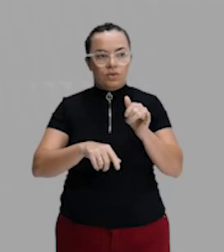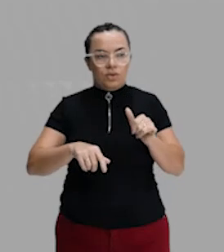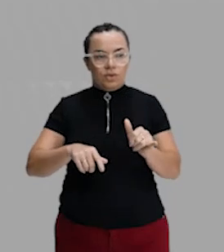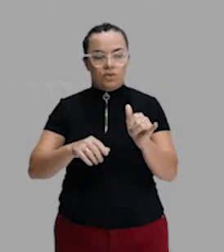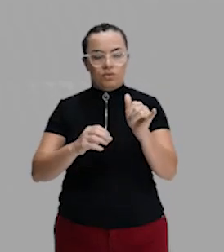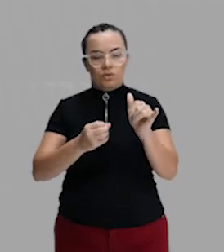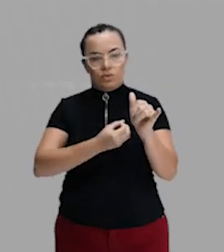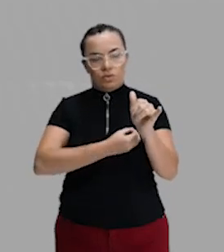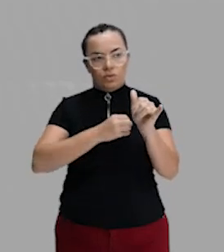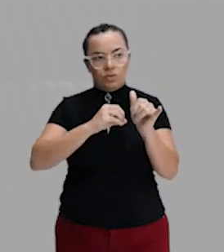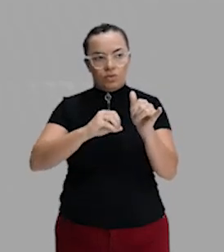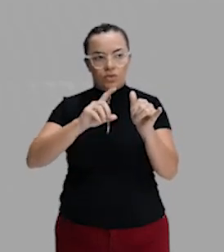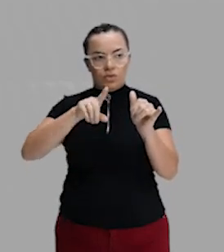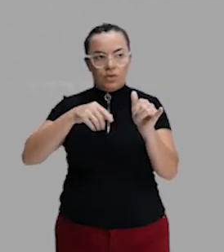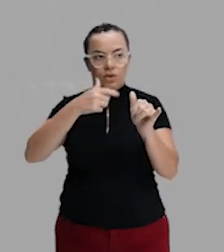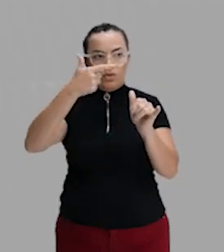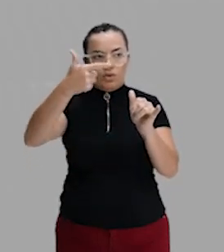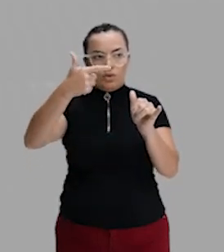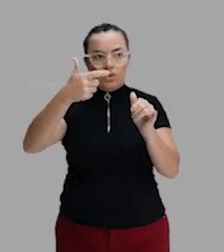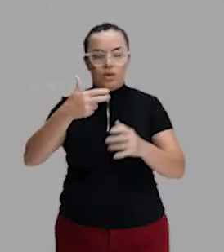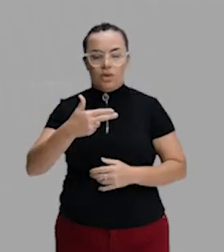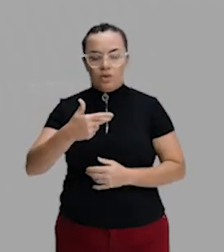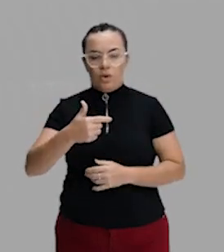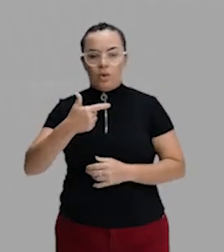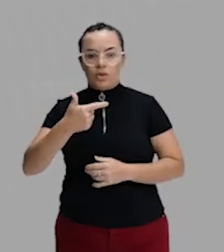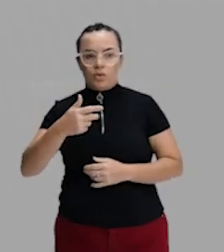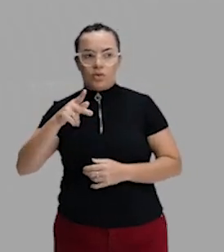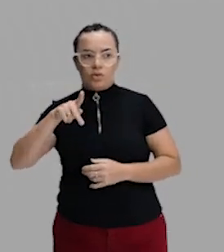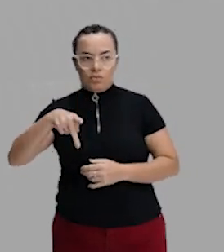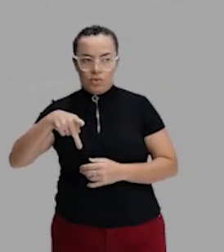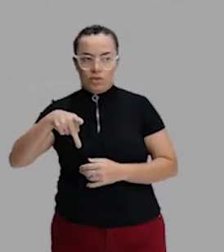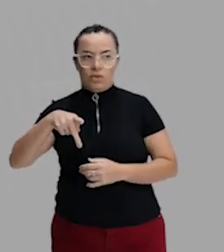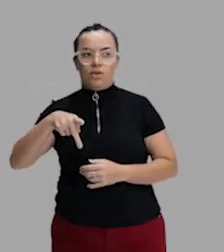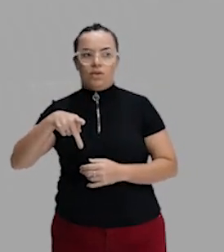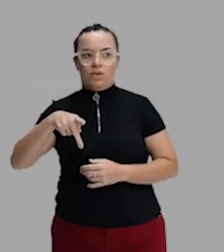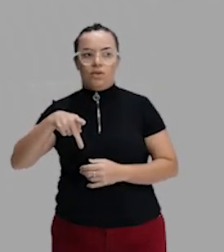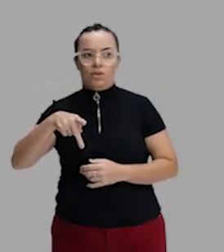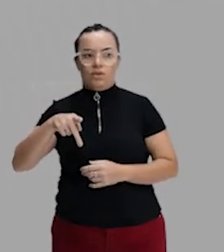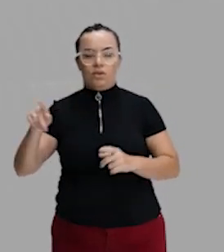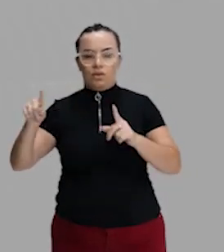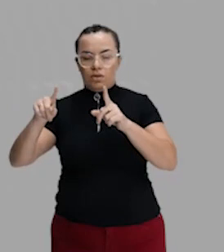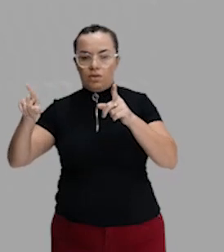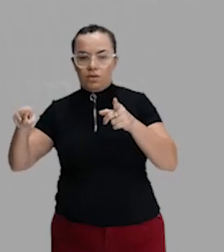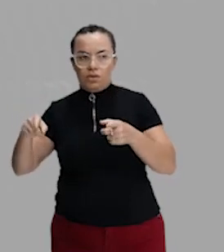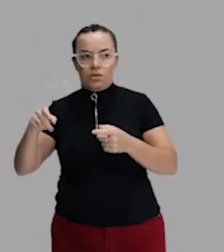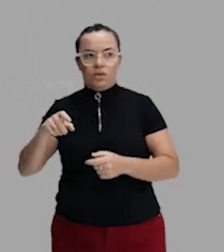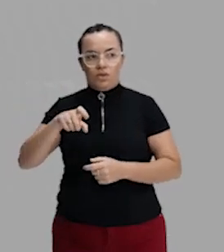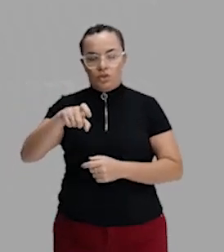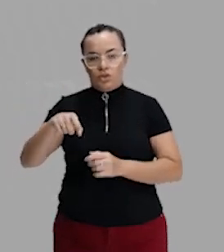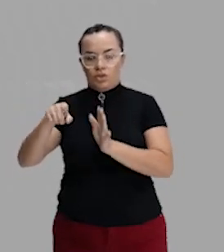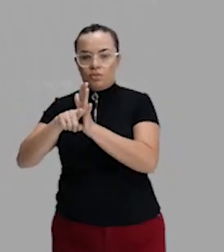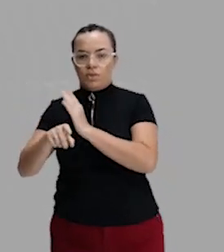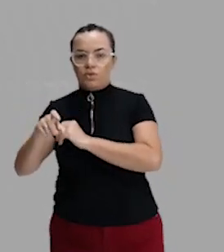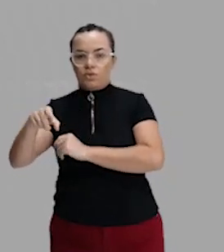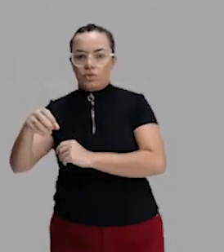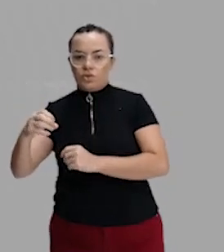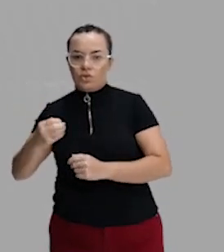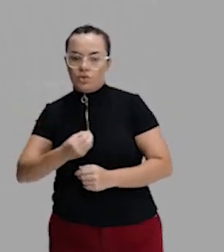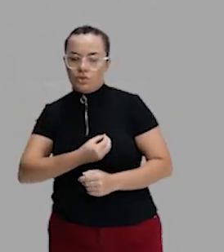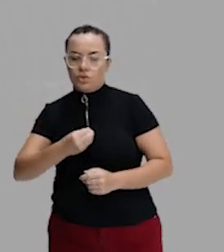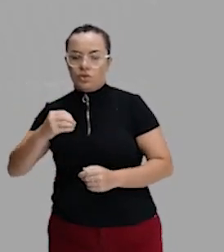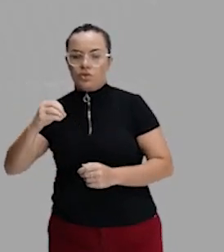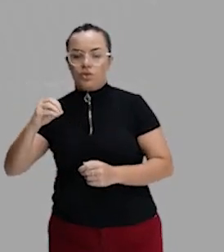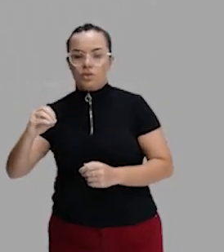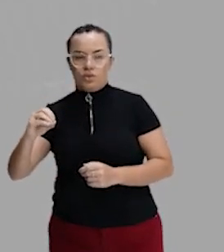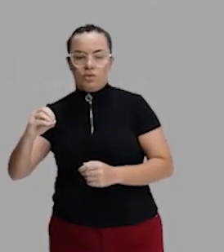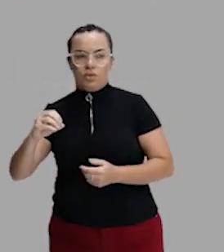2p que multiplica x menos x0. Sendo o